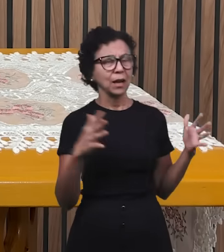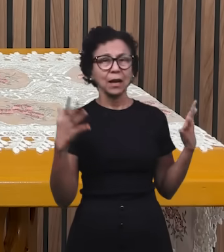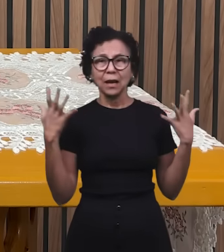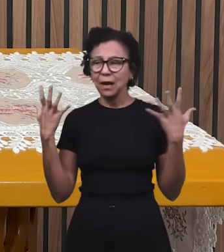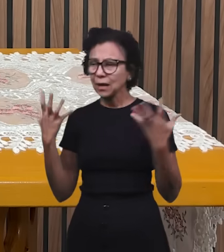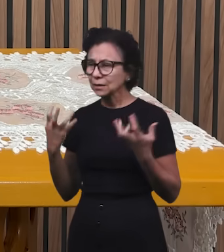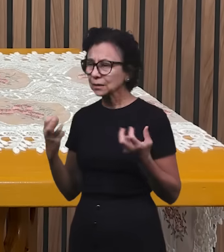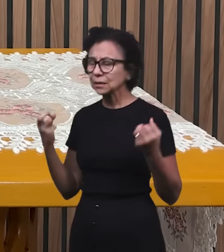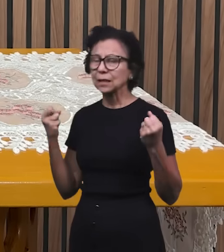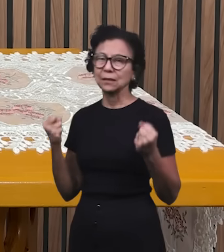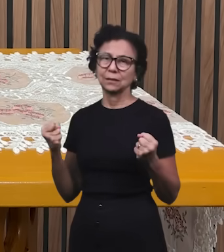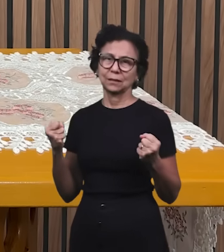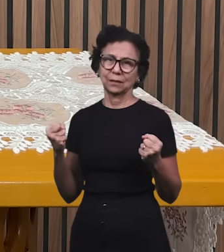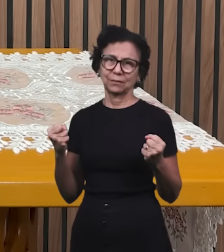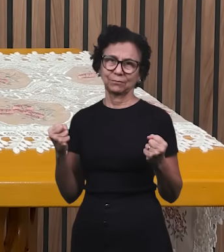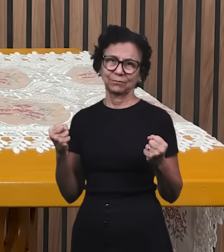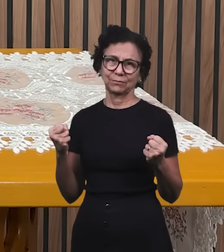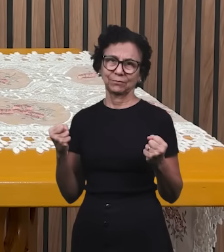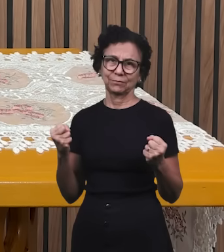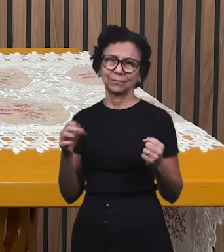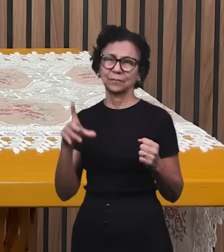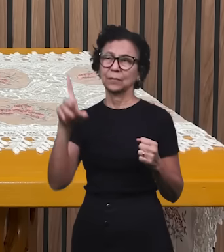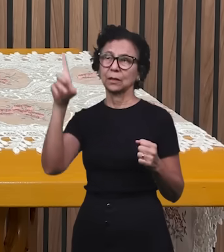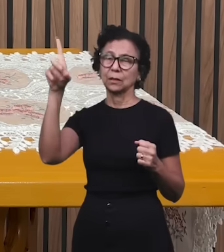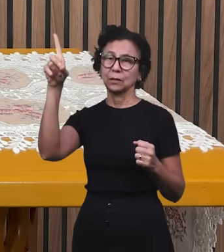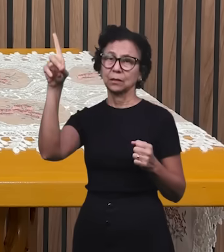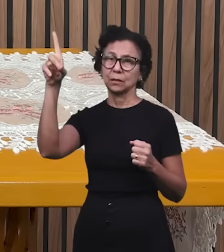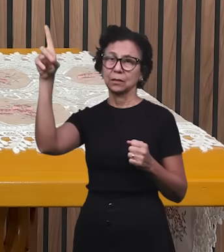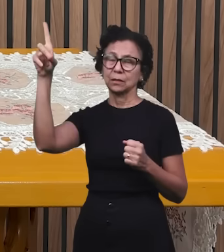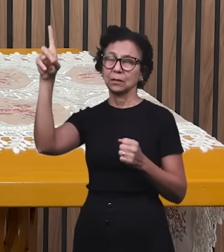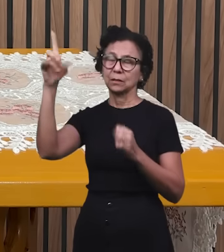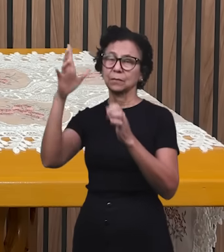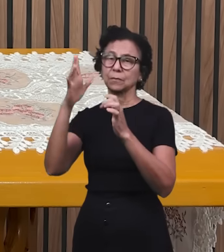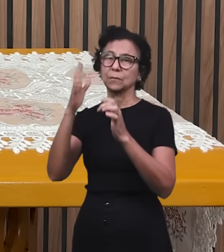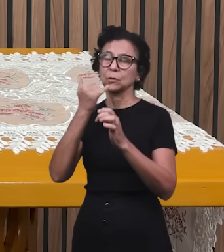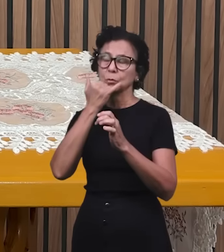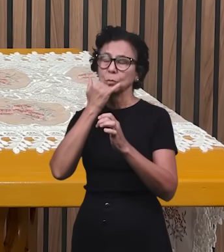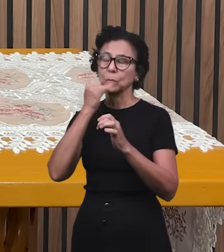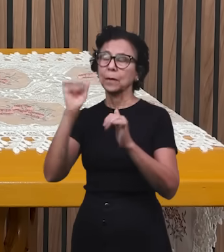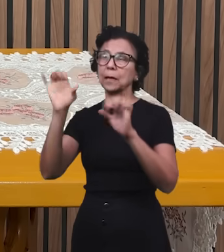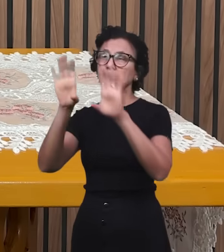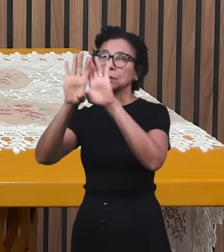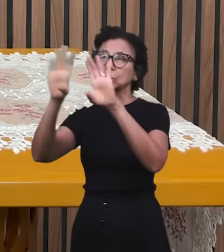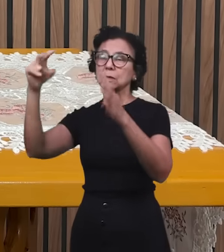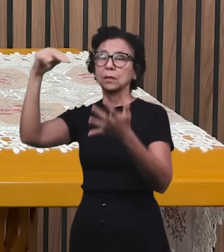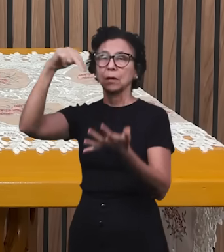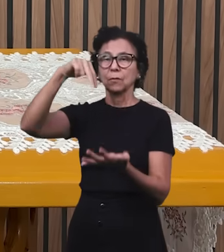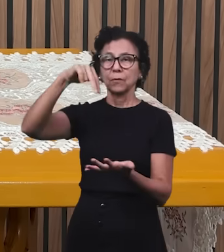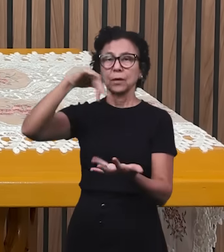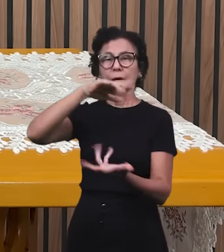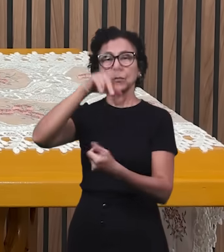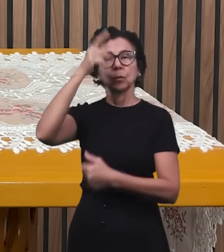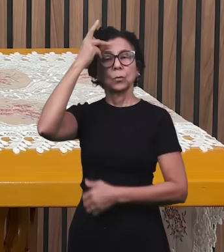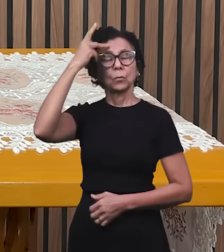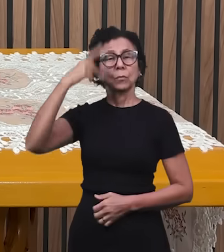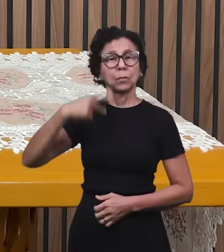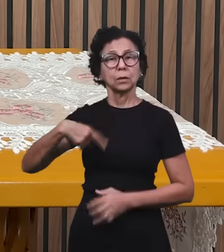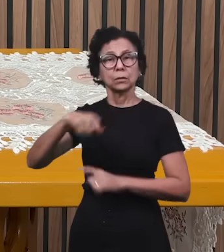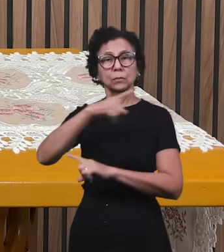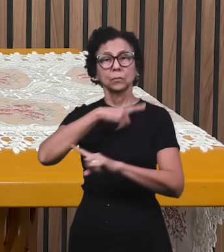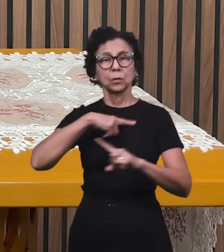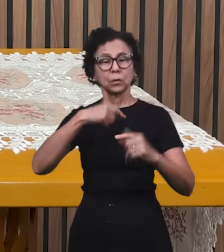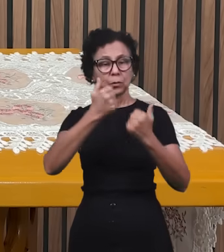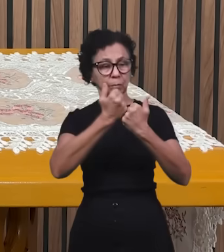o sacrifício do Senhor Jesus. Ele desceu da sua glória, se fez carne, morreu por você, morreu